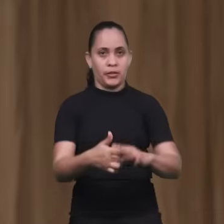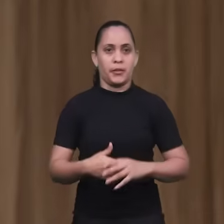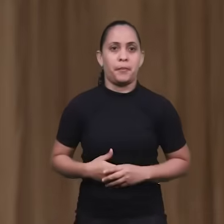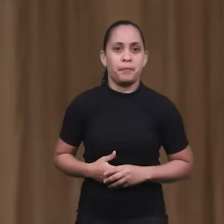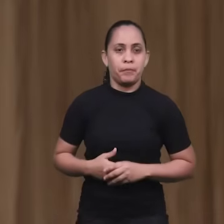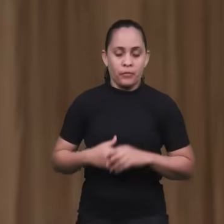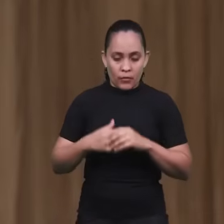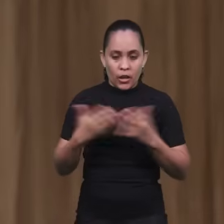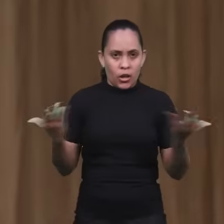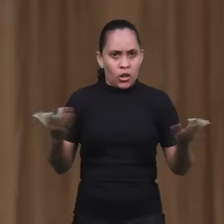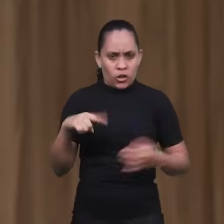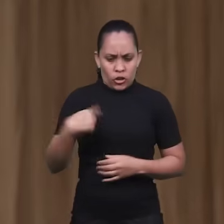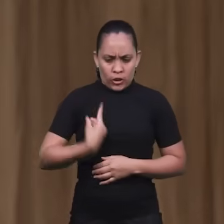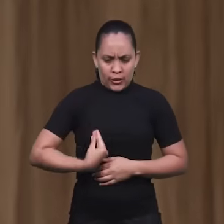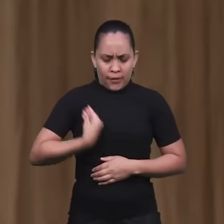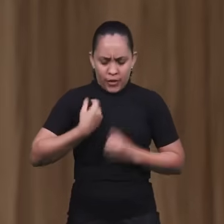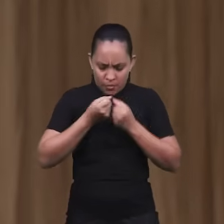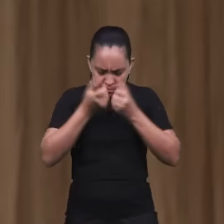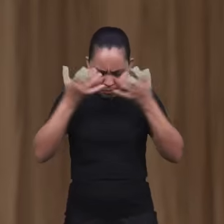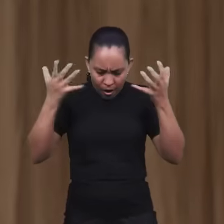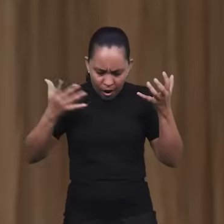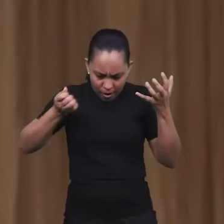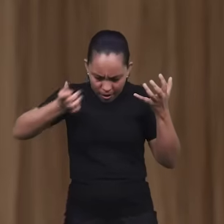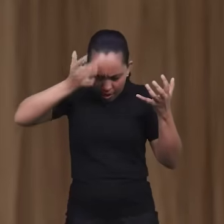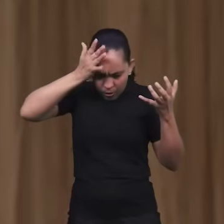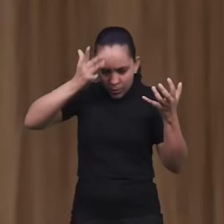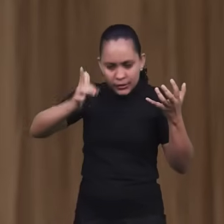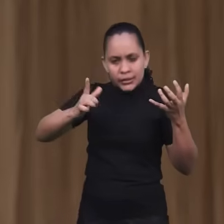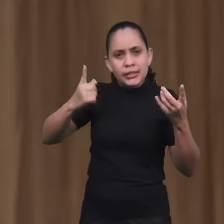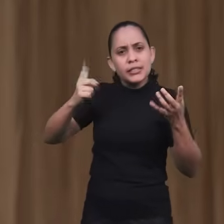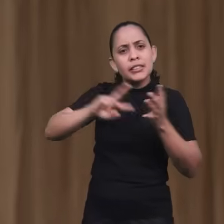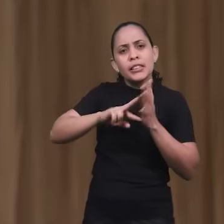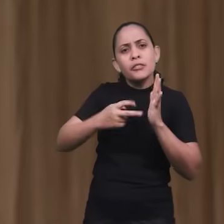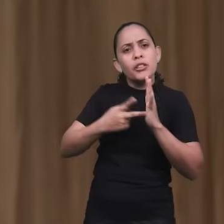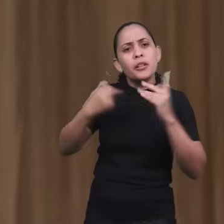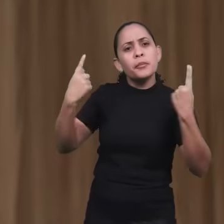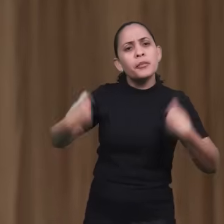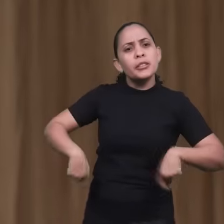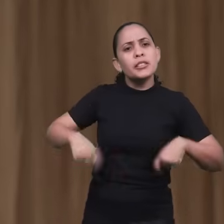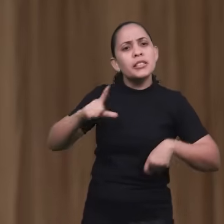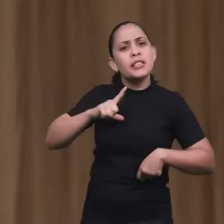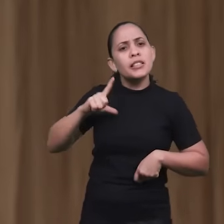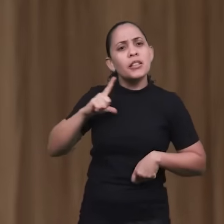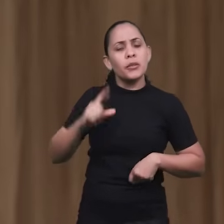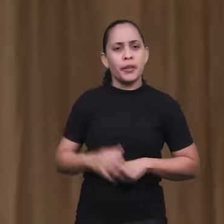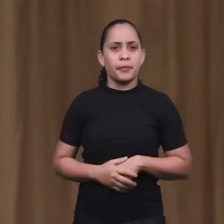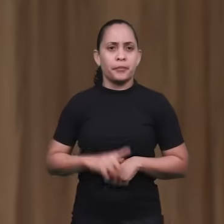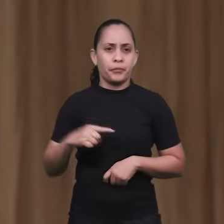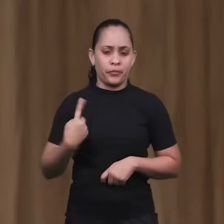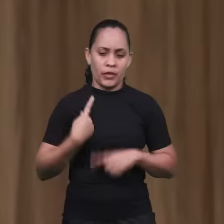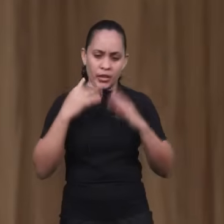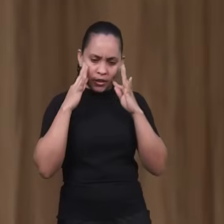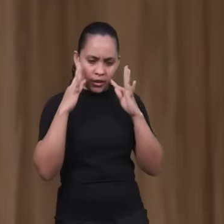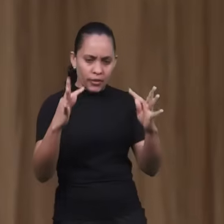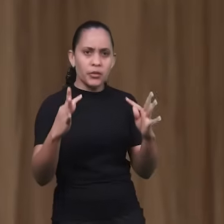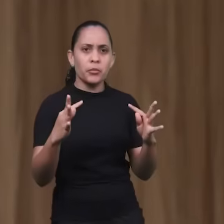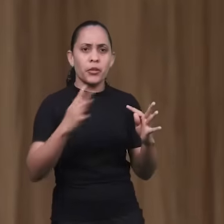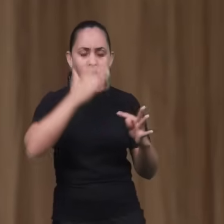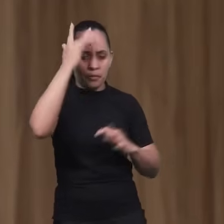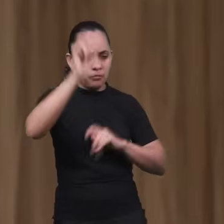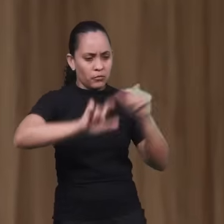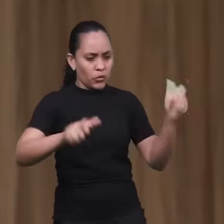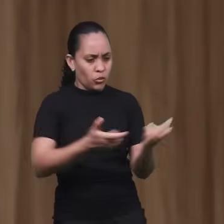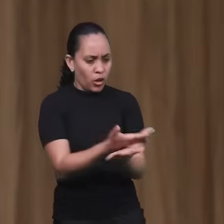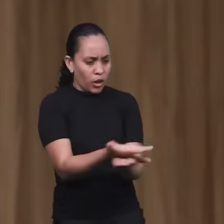João, capítulo 3, versículo 30. Ser luz do mundo significa